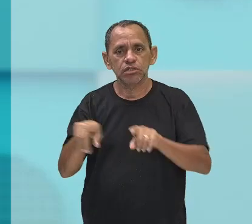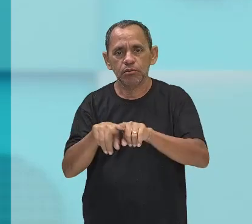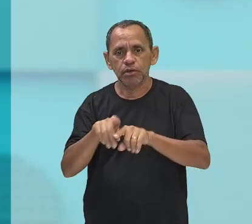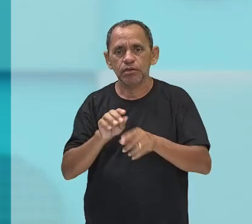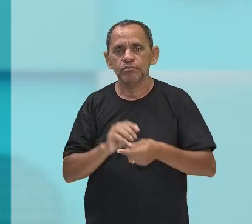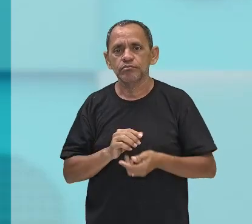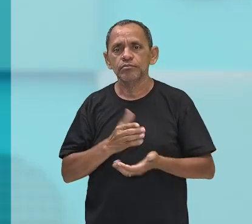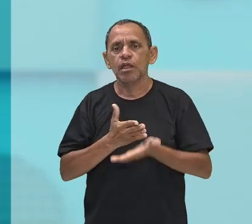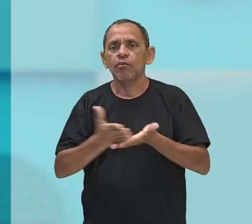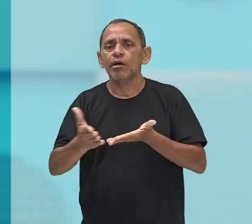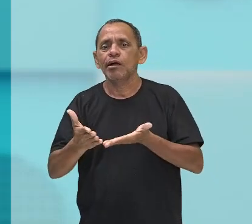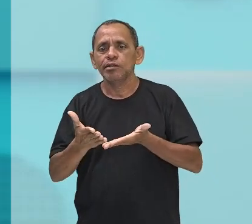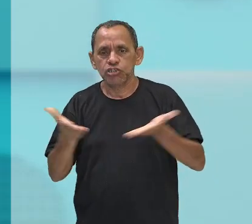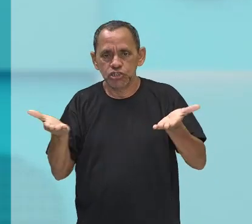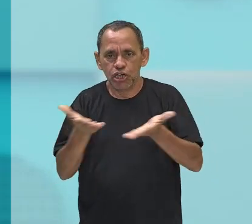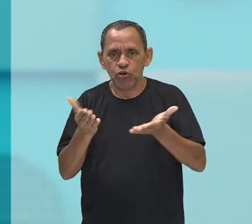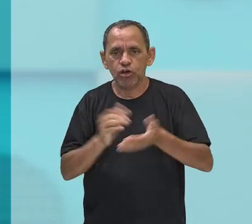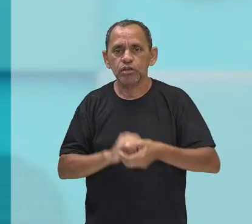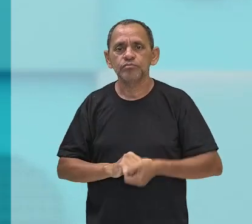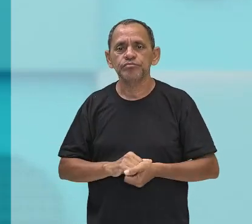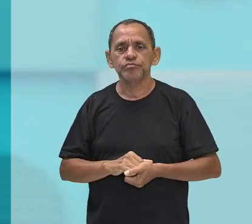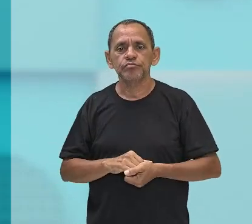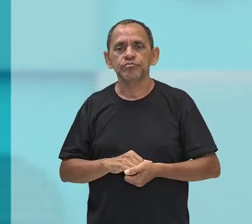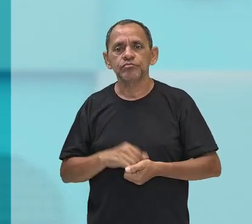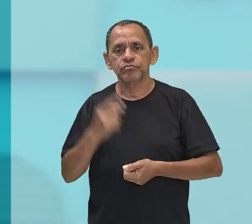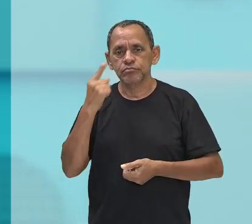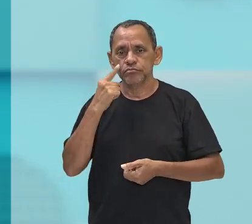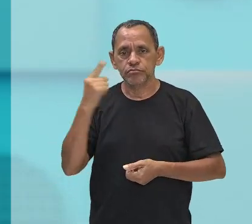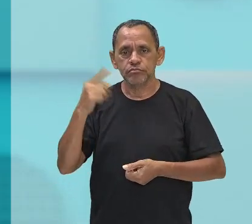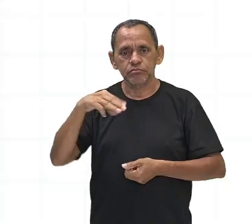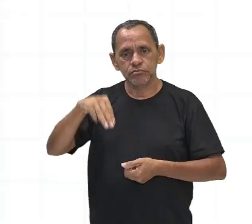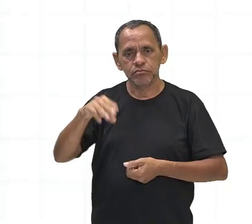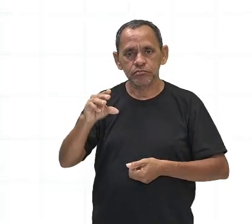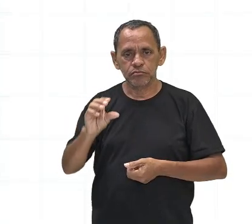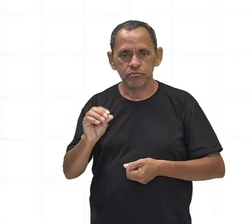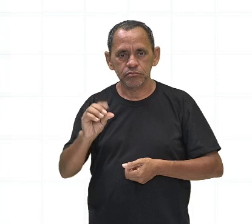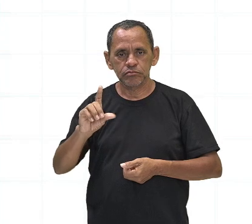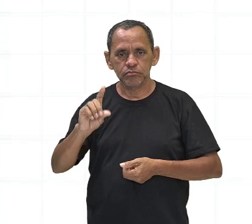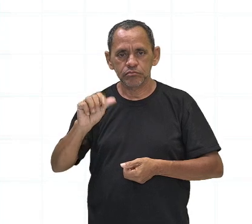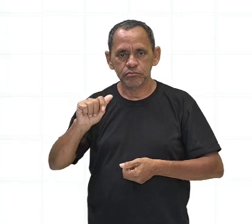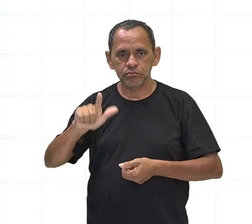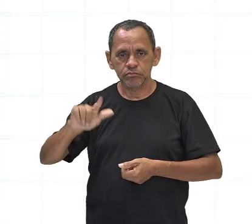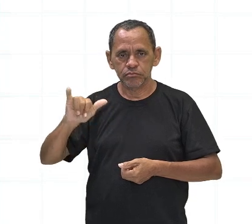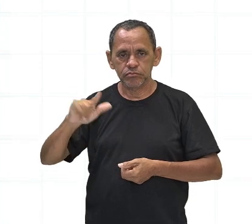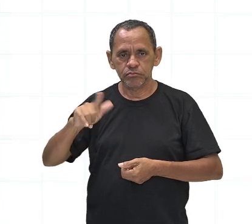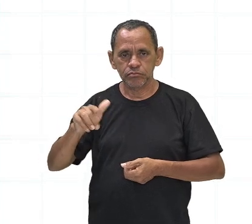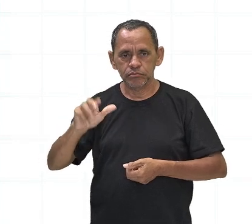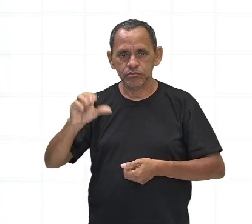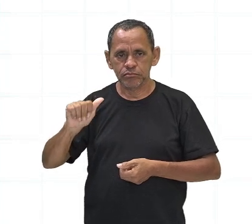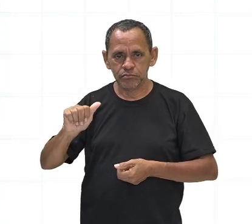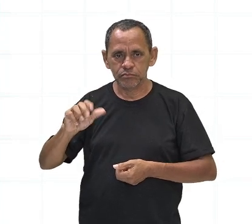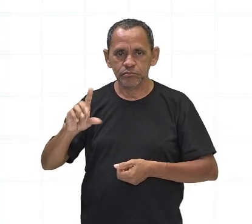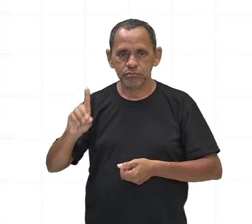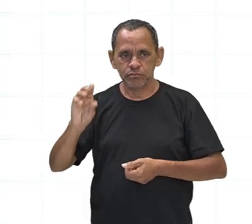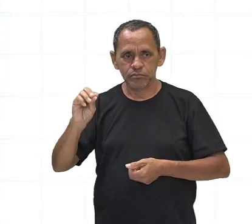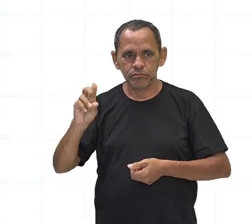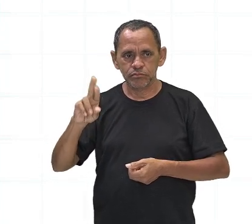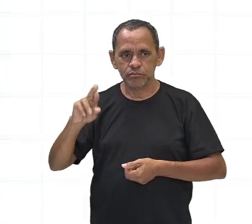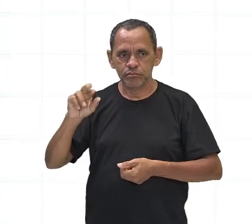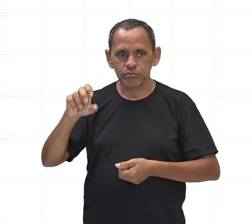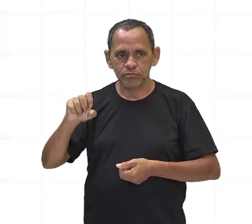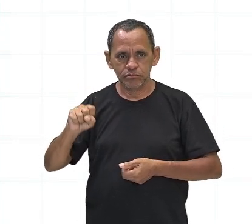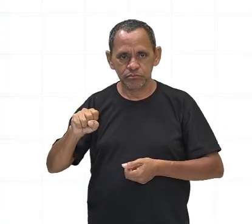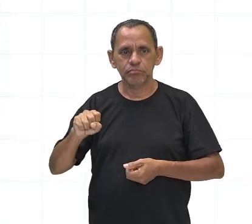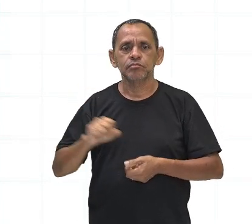de agora, os modalizadores discursivos, tá bom? Vamos dar uma olhadinha. Os modalizadores discursivos,